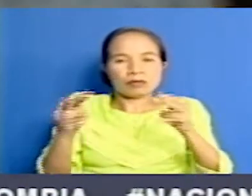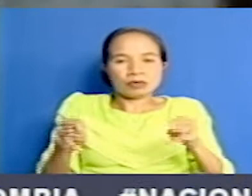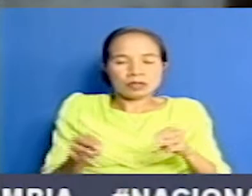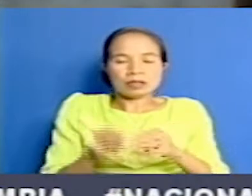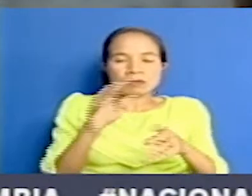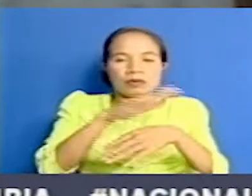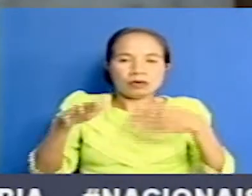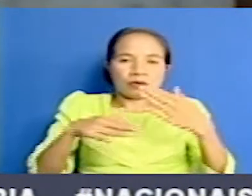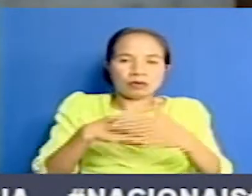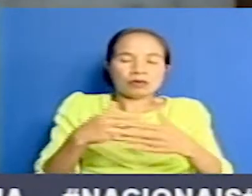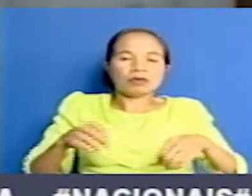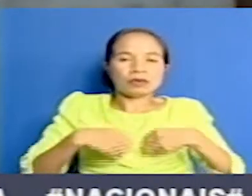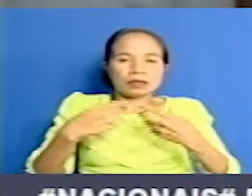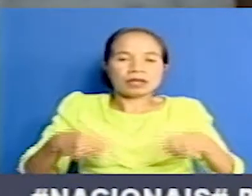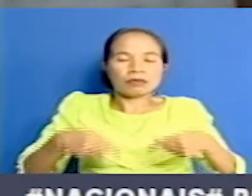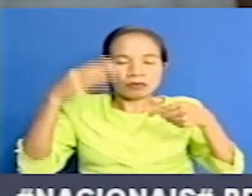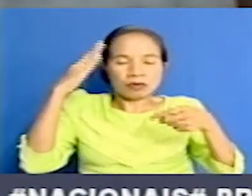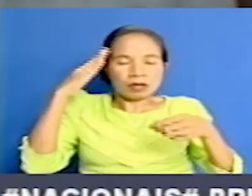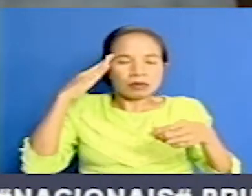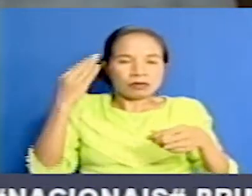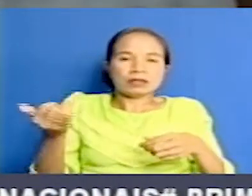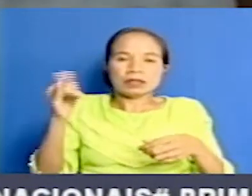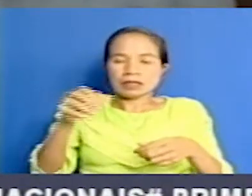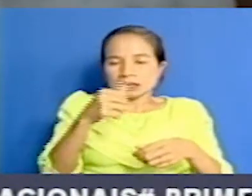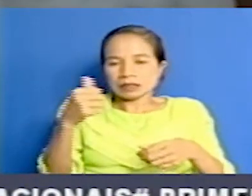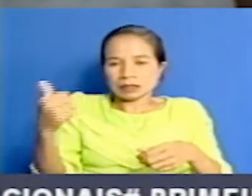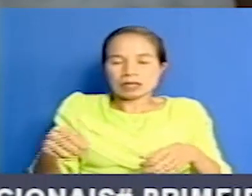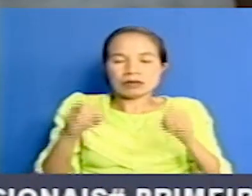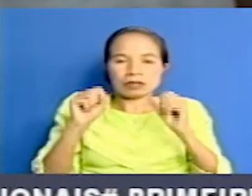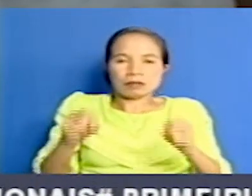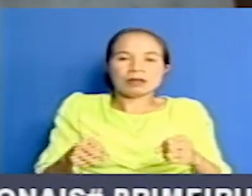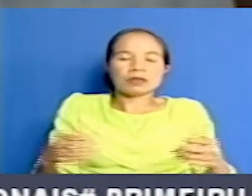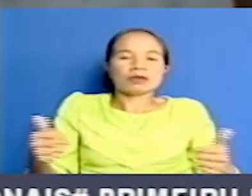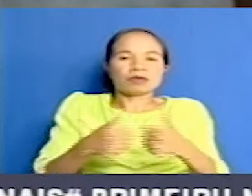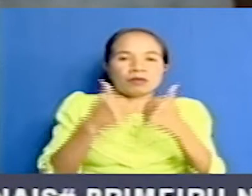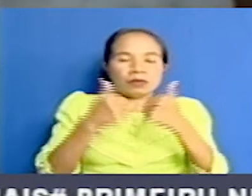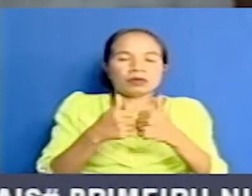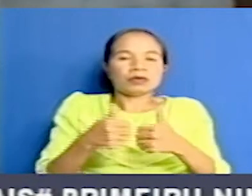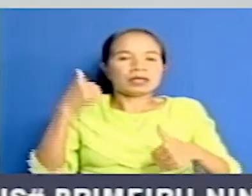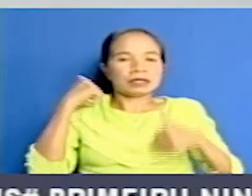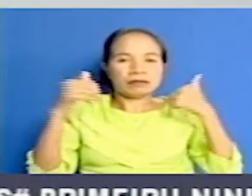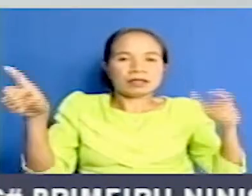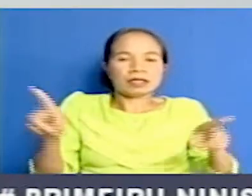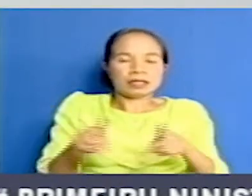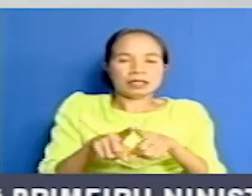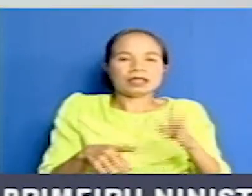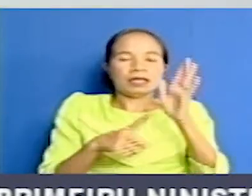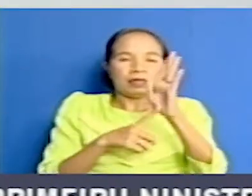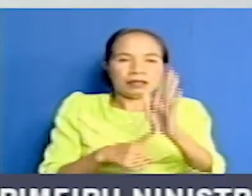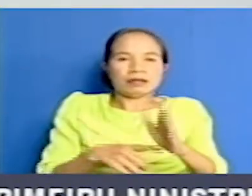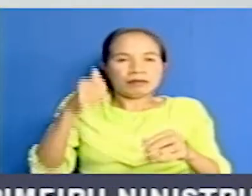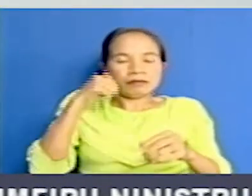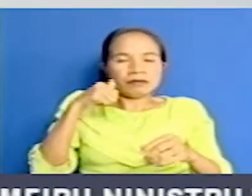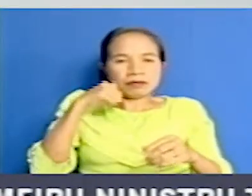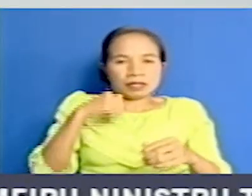para encoraja sira selo a tu belemos compete e atividade a nessa. Representante